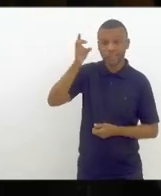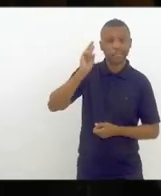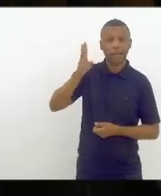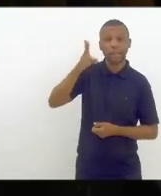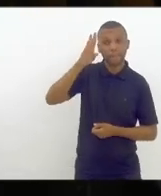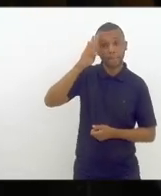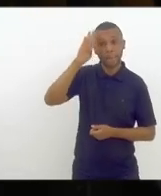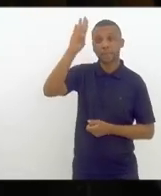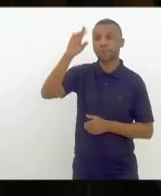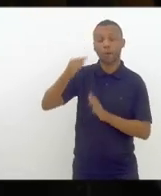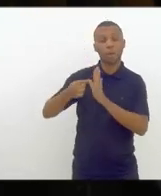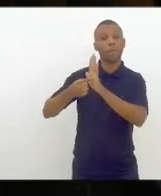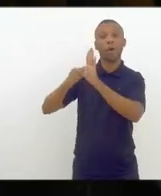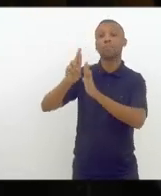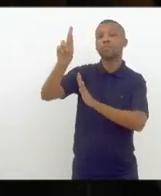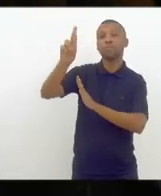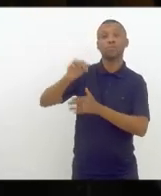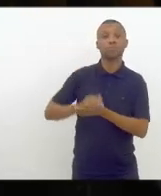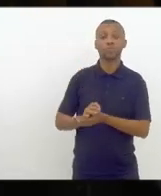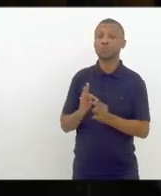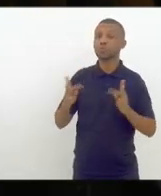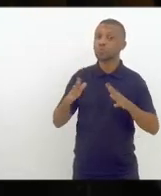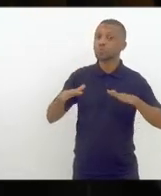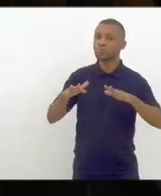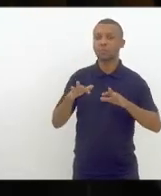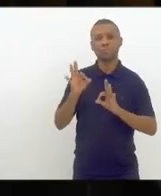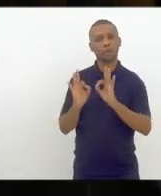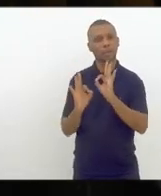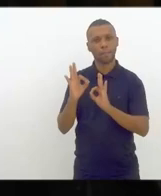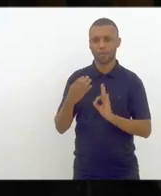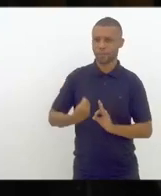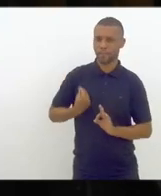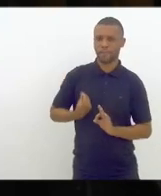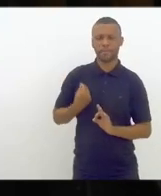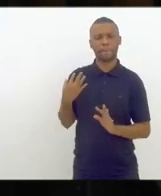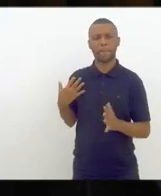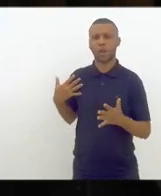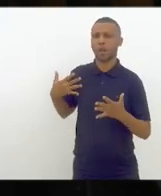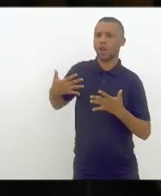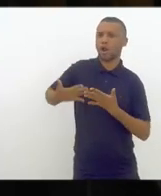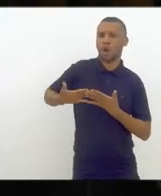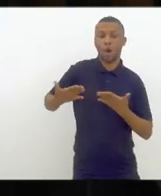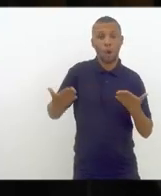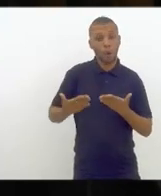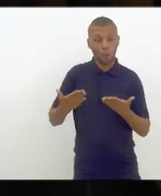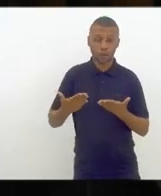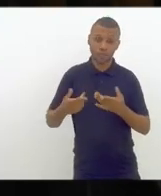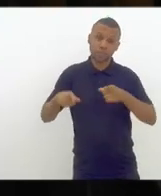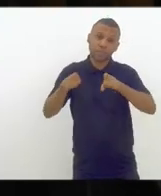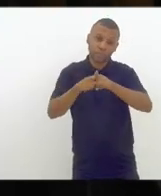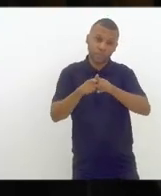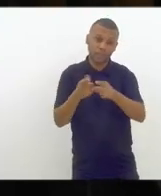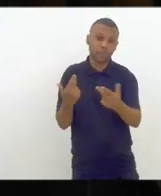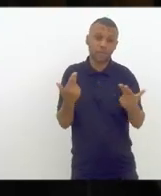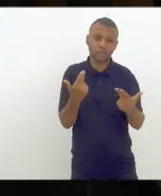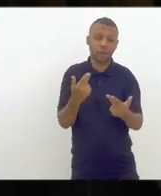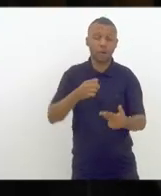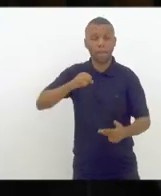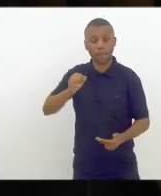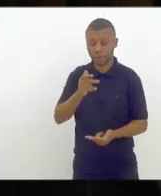tudo, presidente, do que faço na minha vida. E hoje não poderia ser diferente usar essa